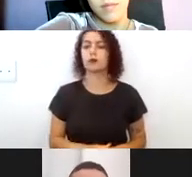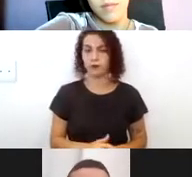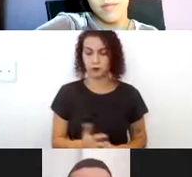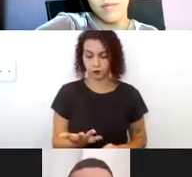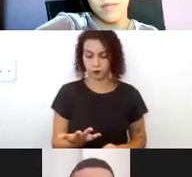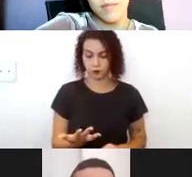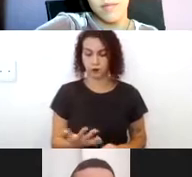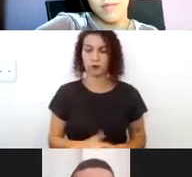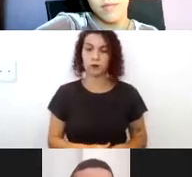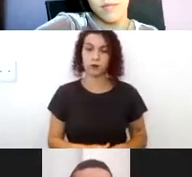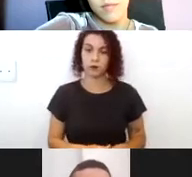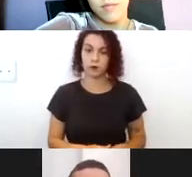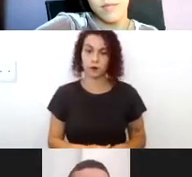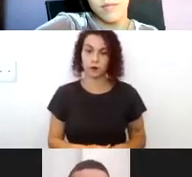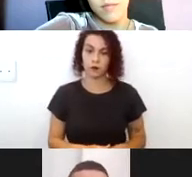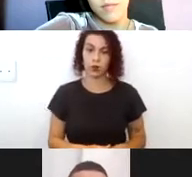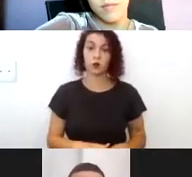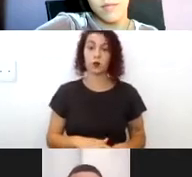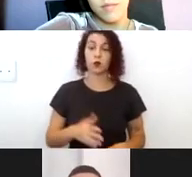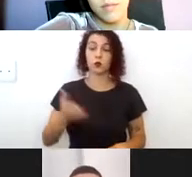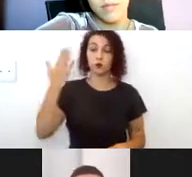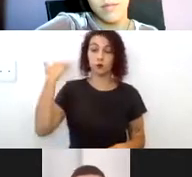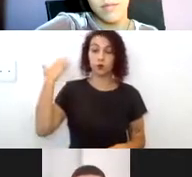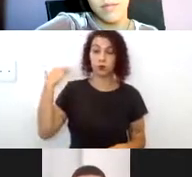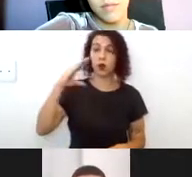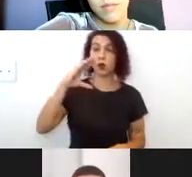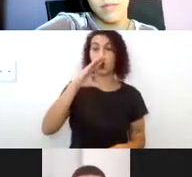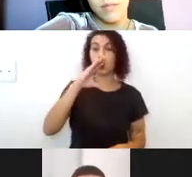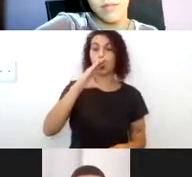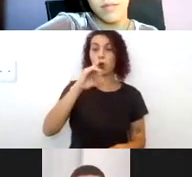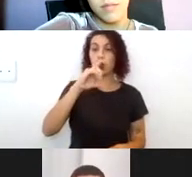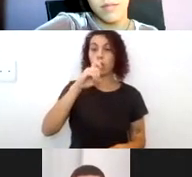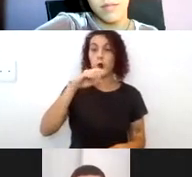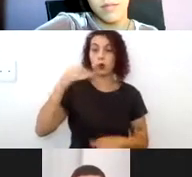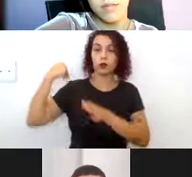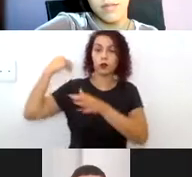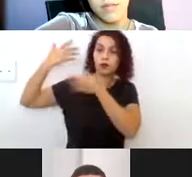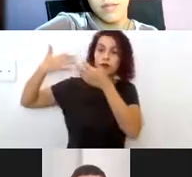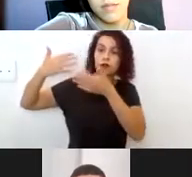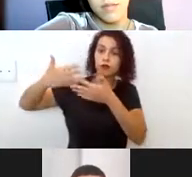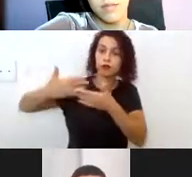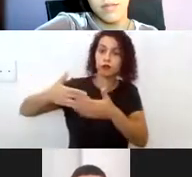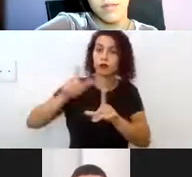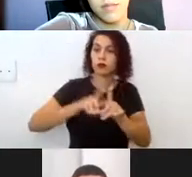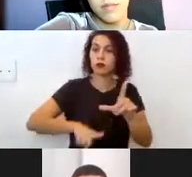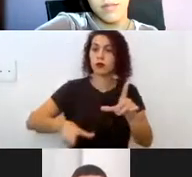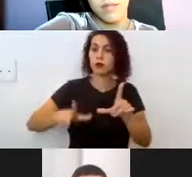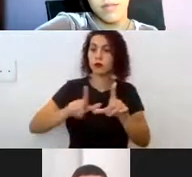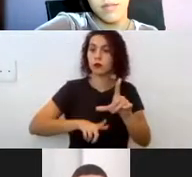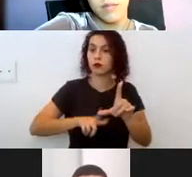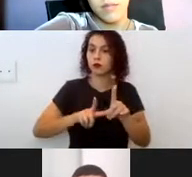que atravessa ali esse período colonial e traz para sua literatura marcações de uma colônia lei também os caras escrotos